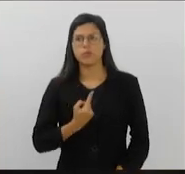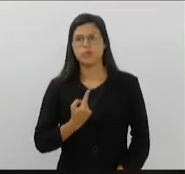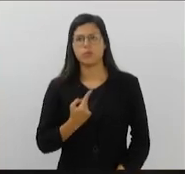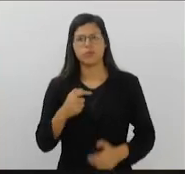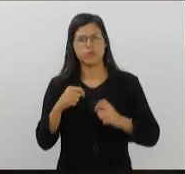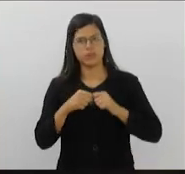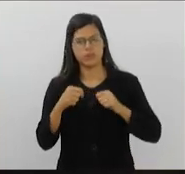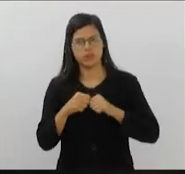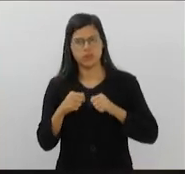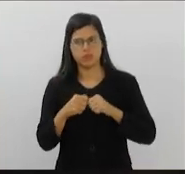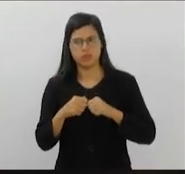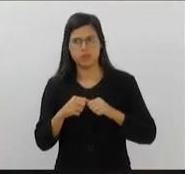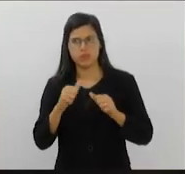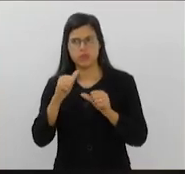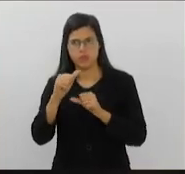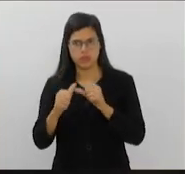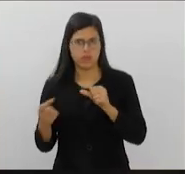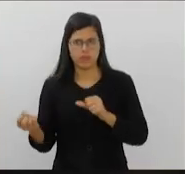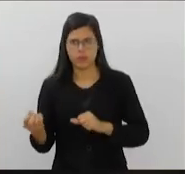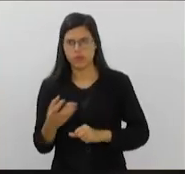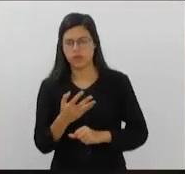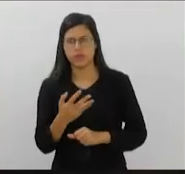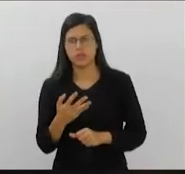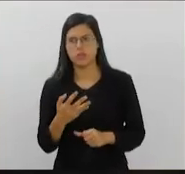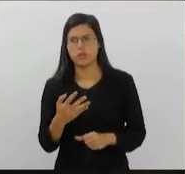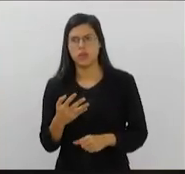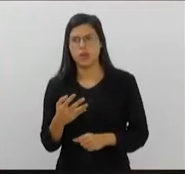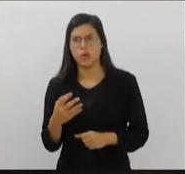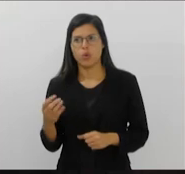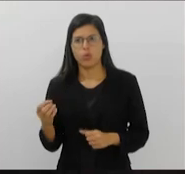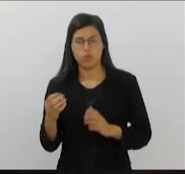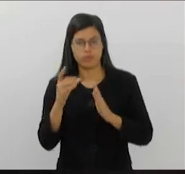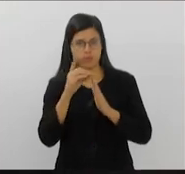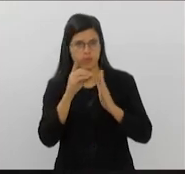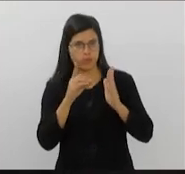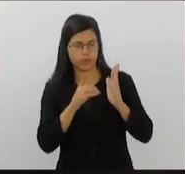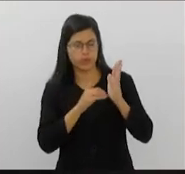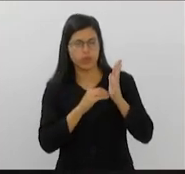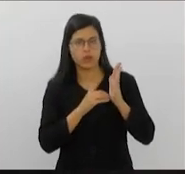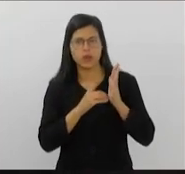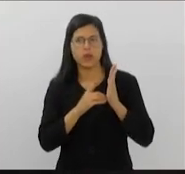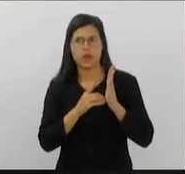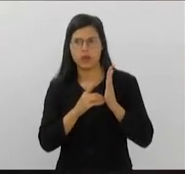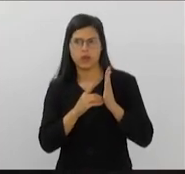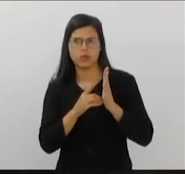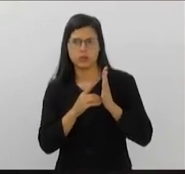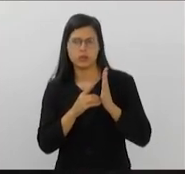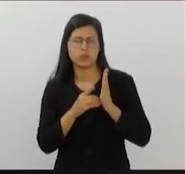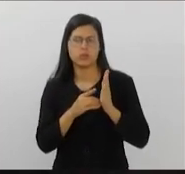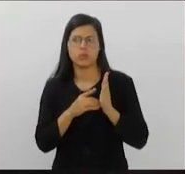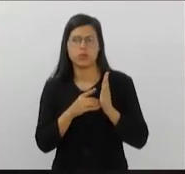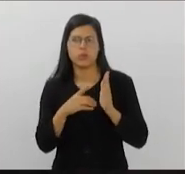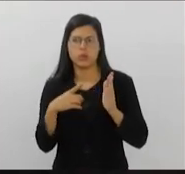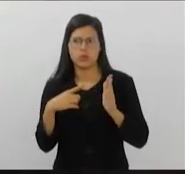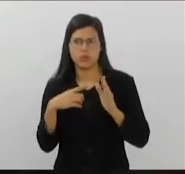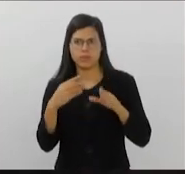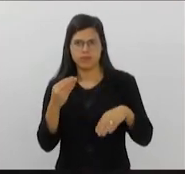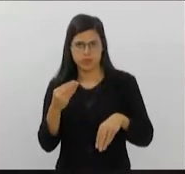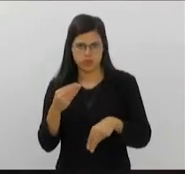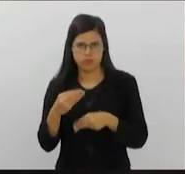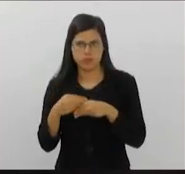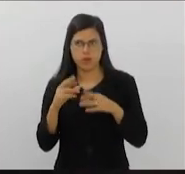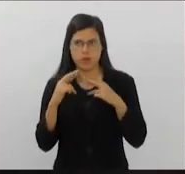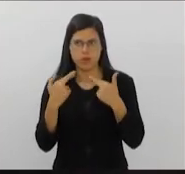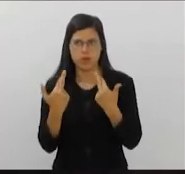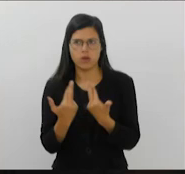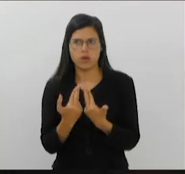fazendo atualização nessa composição justamente no novo decreto que recebeu as contribuições dessa reunião do fórum e vai atualizar,